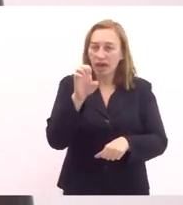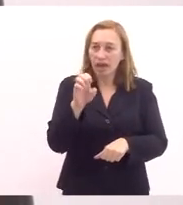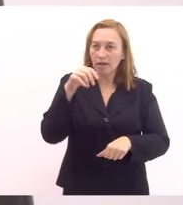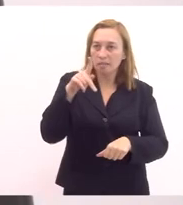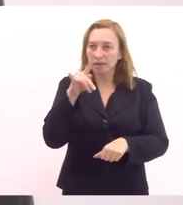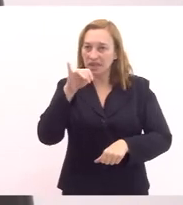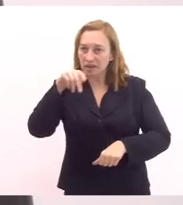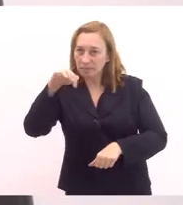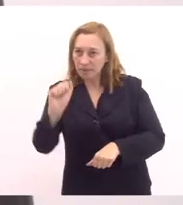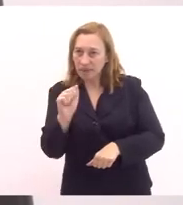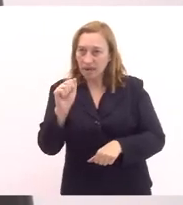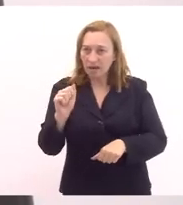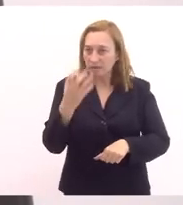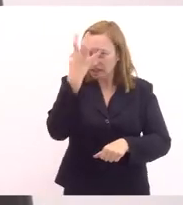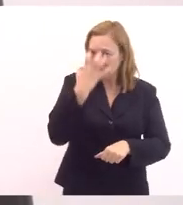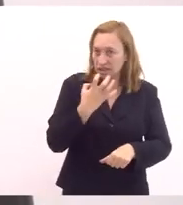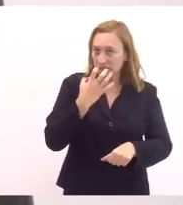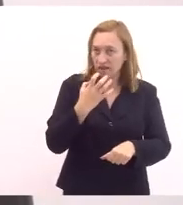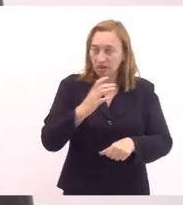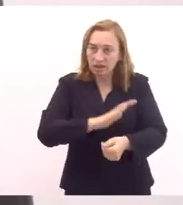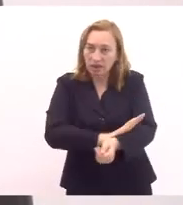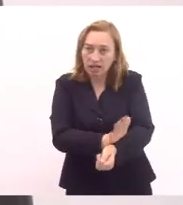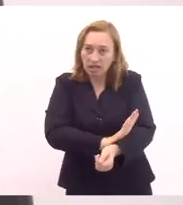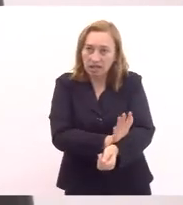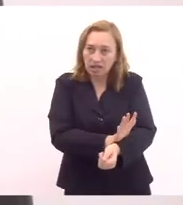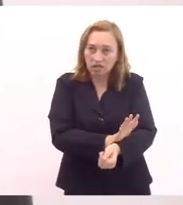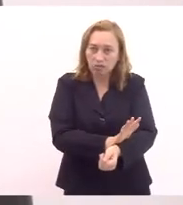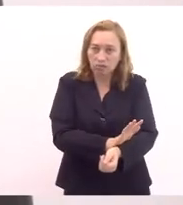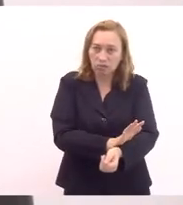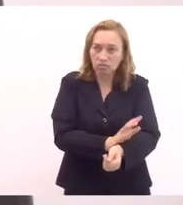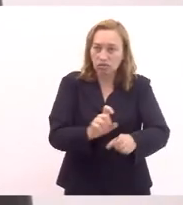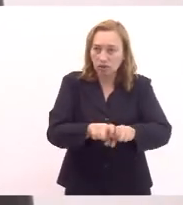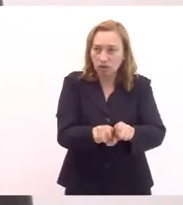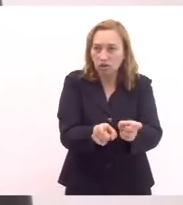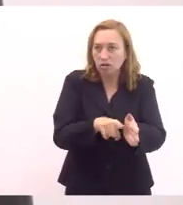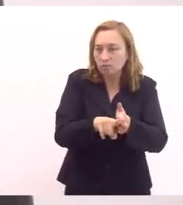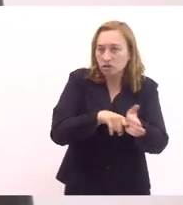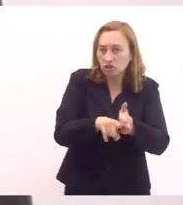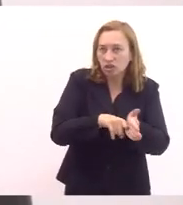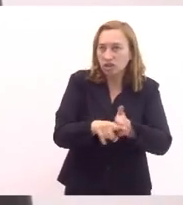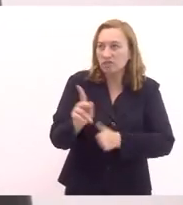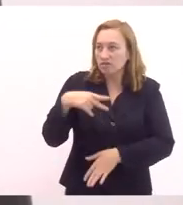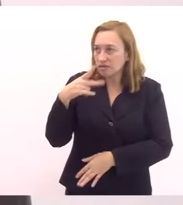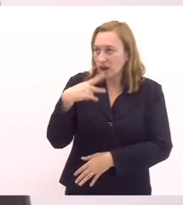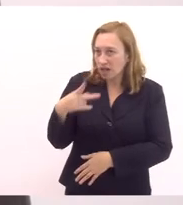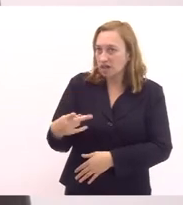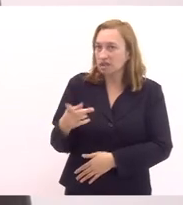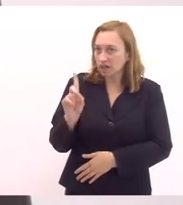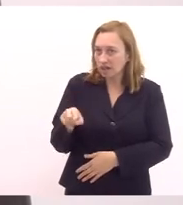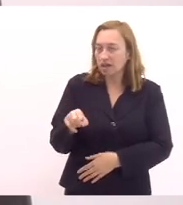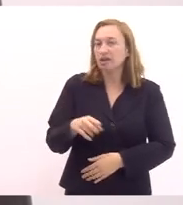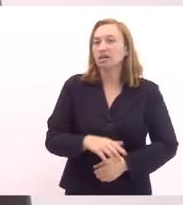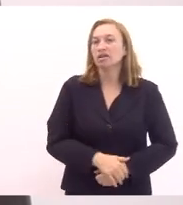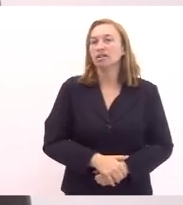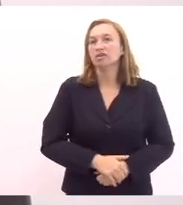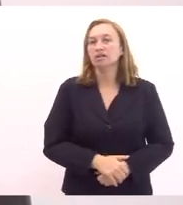seja ainda mais grave que é a epidemia do racismo obstétrico que a gente hoje falta muito né e